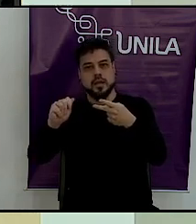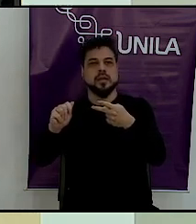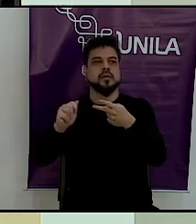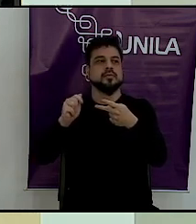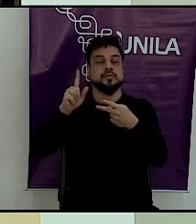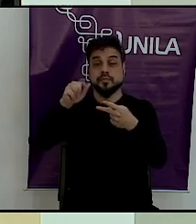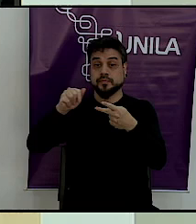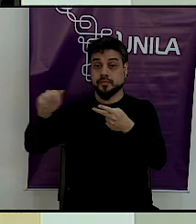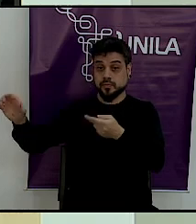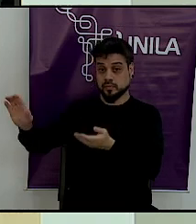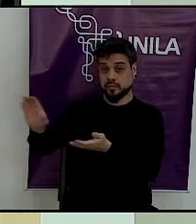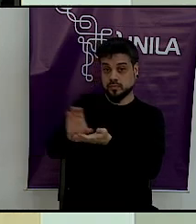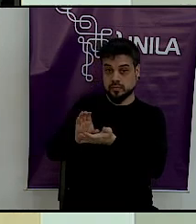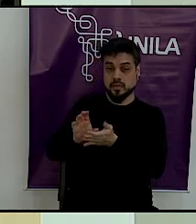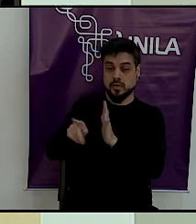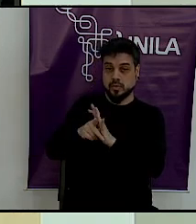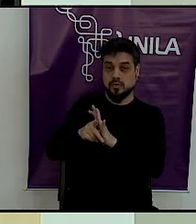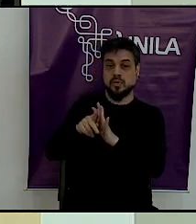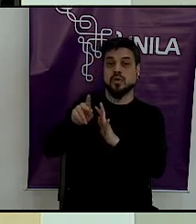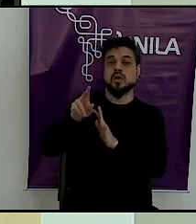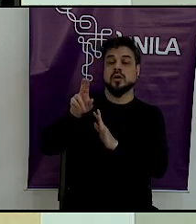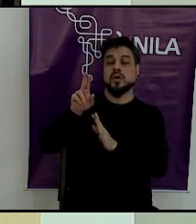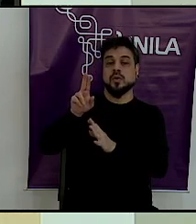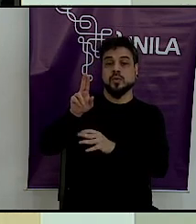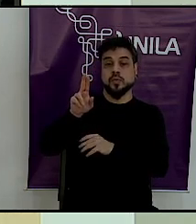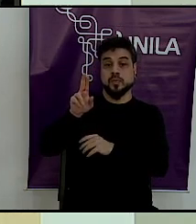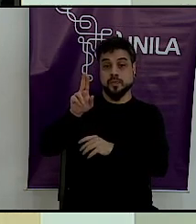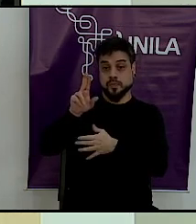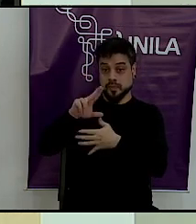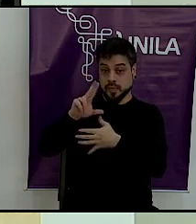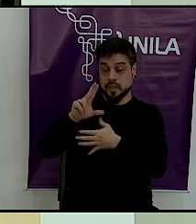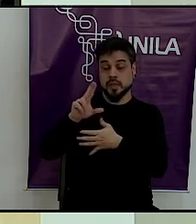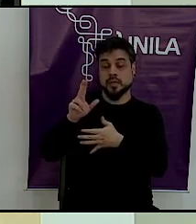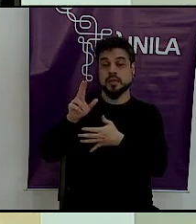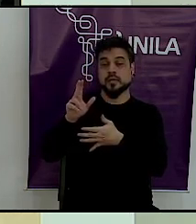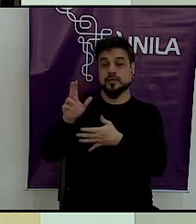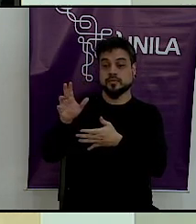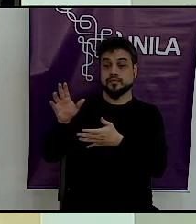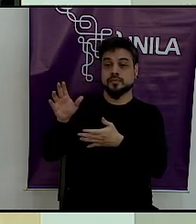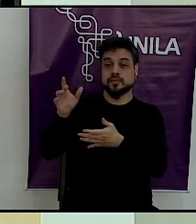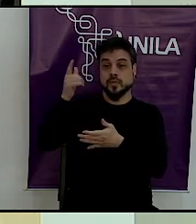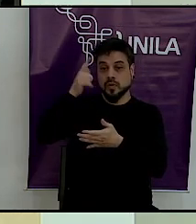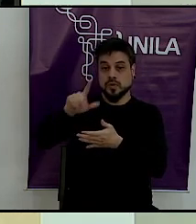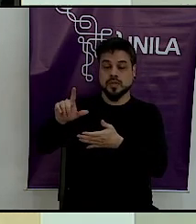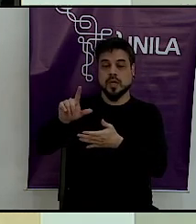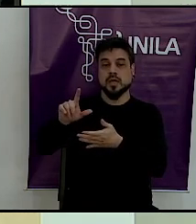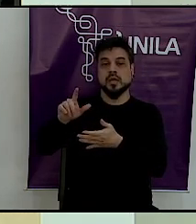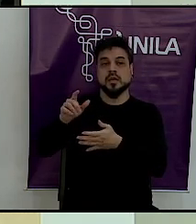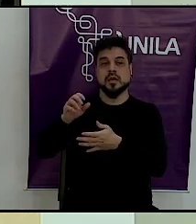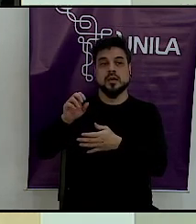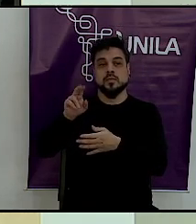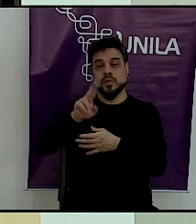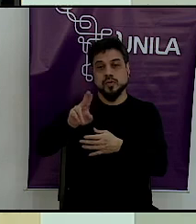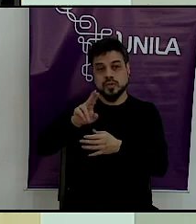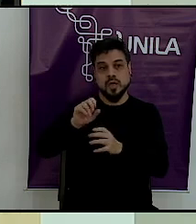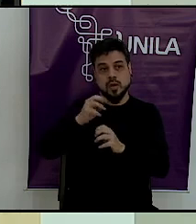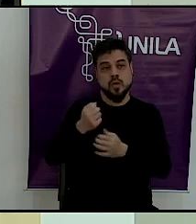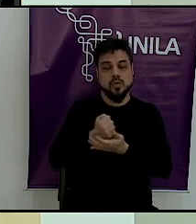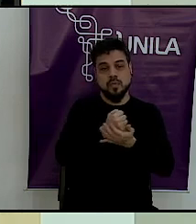fazer execução própria ou por meios de fundação de apoio. O que eu queria mostrar? Por exemplo, o